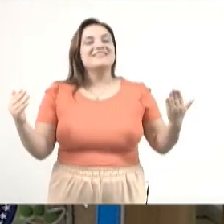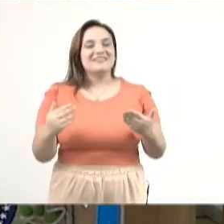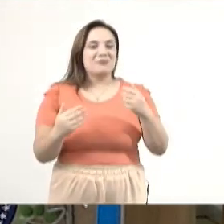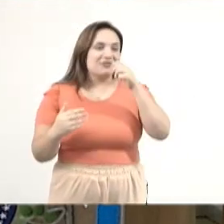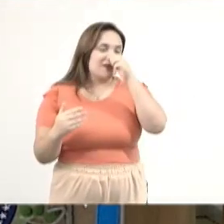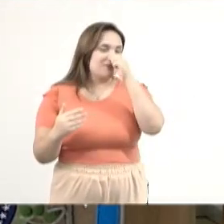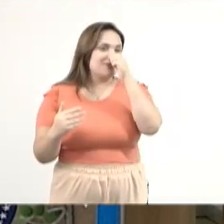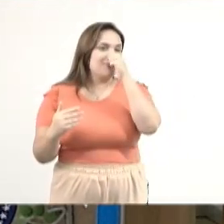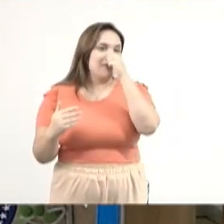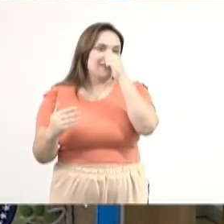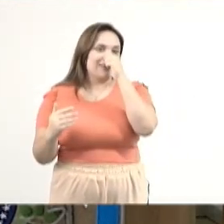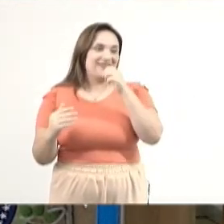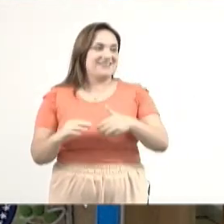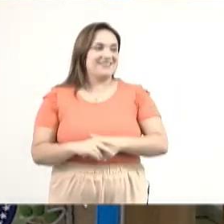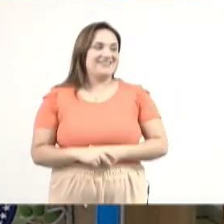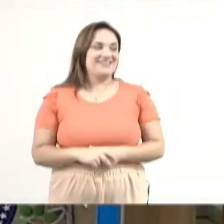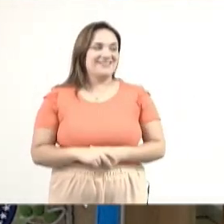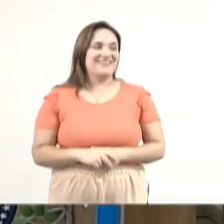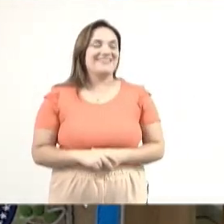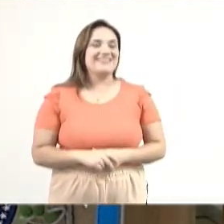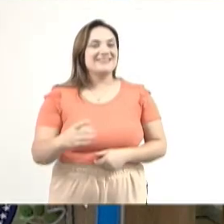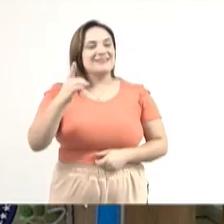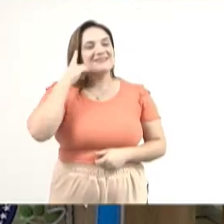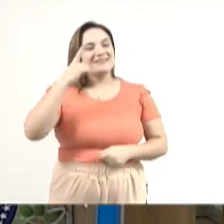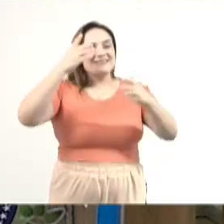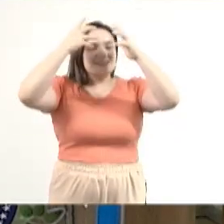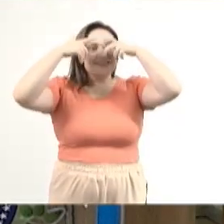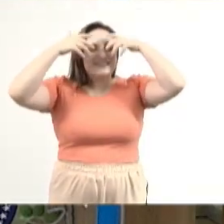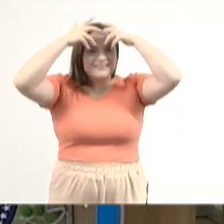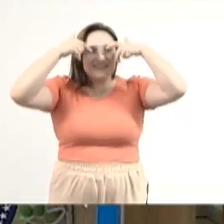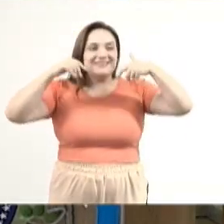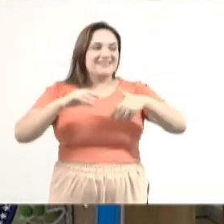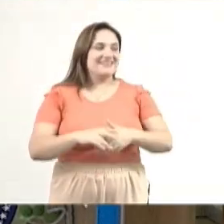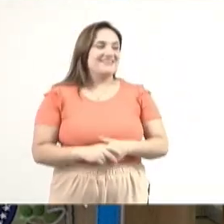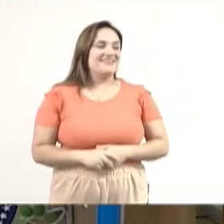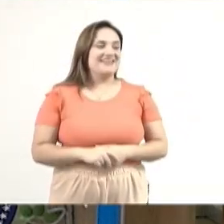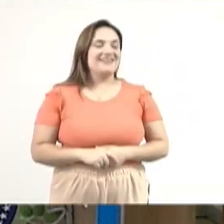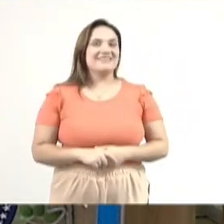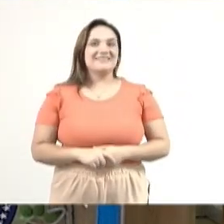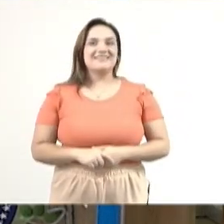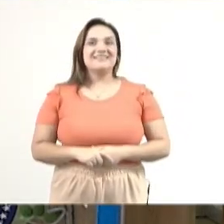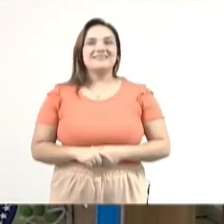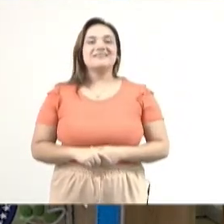Executivo. 11h20. O deputado Paulo Duarte também fez